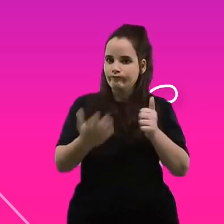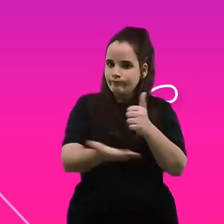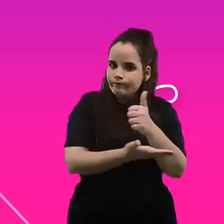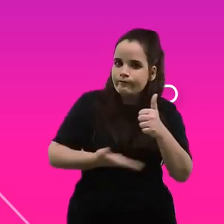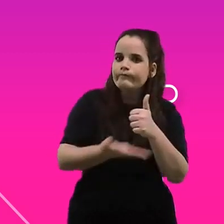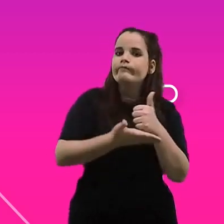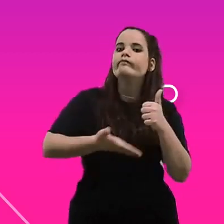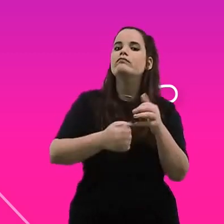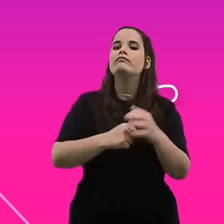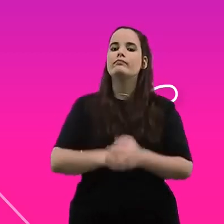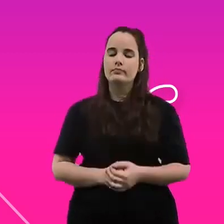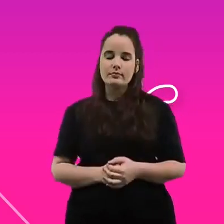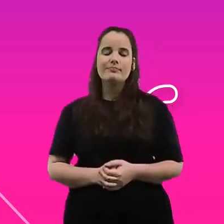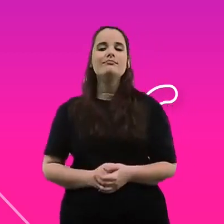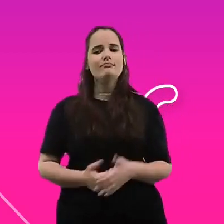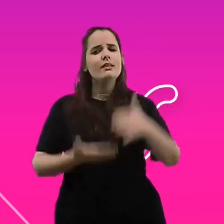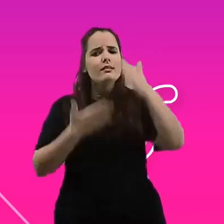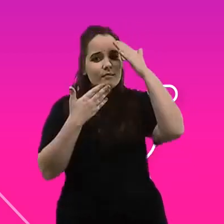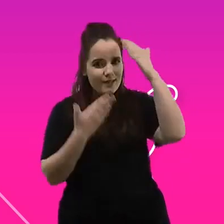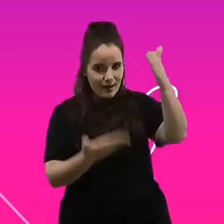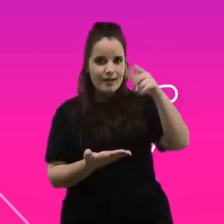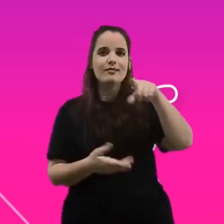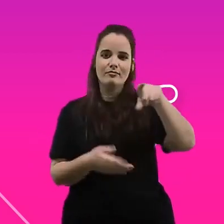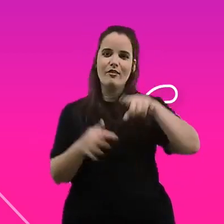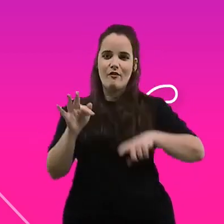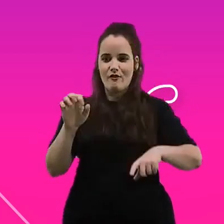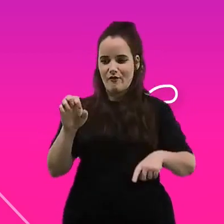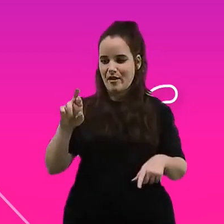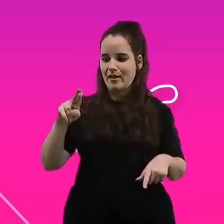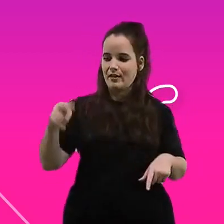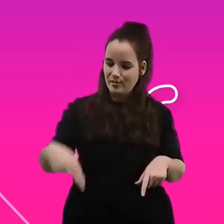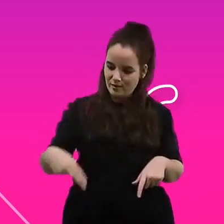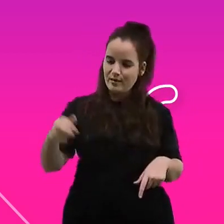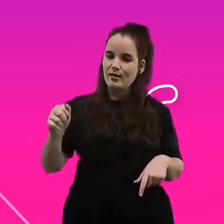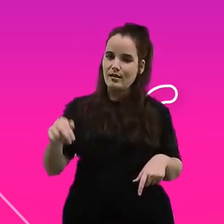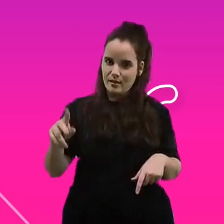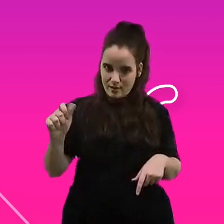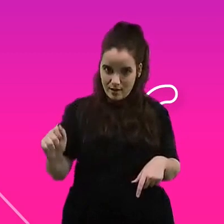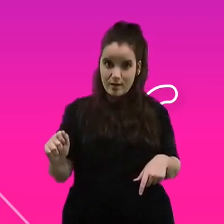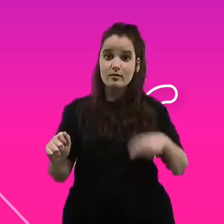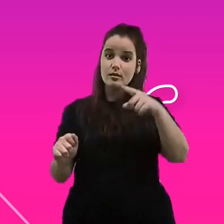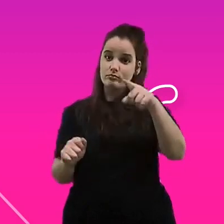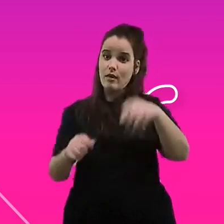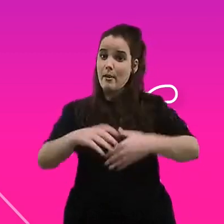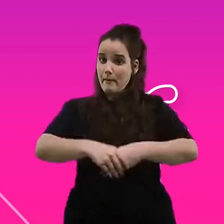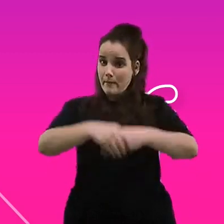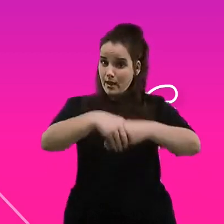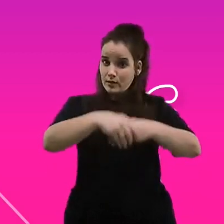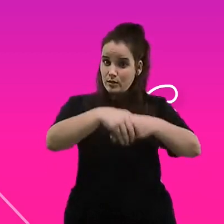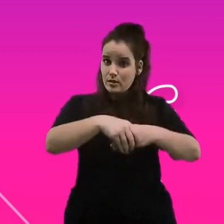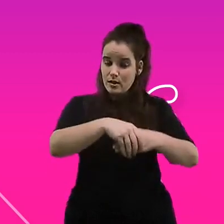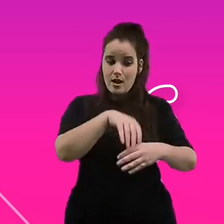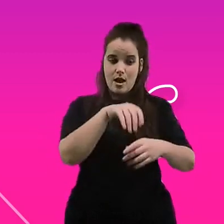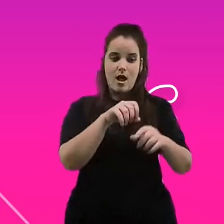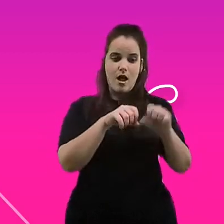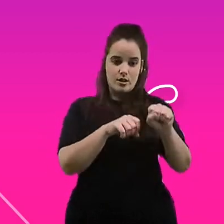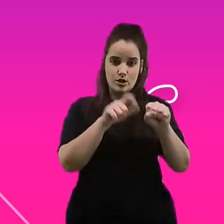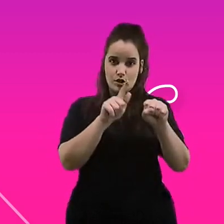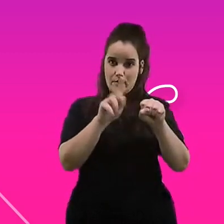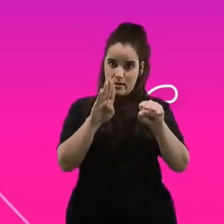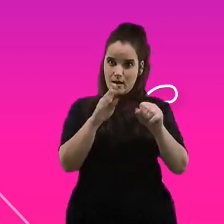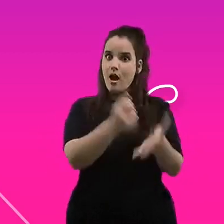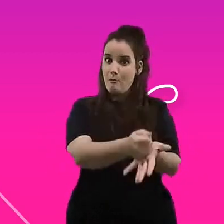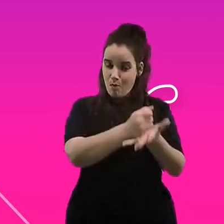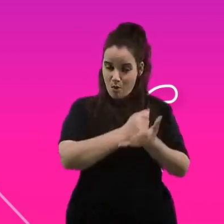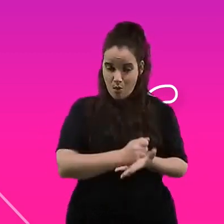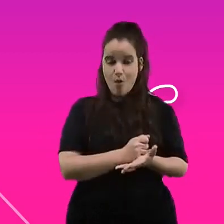Fernanda. E, né, sabendo que o Mercado Livre é apoiador do SGB e tem toda essa experiência em dados, está aprendendo muito